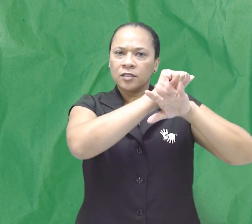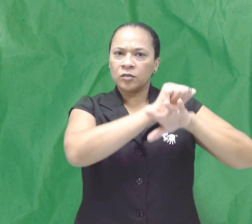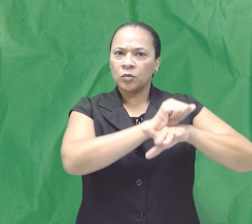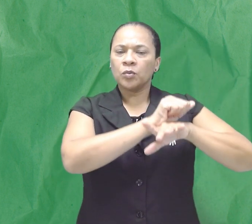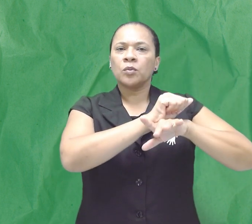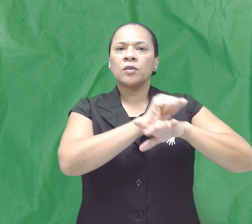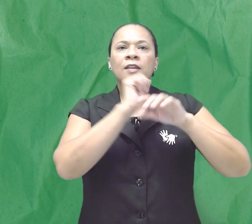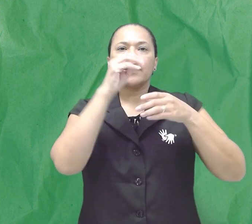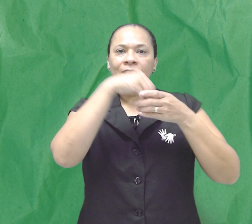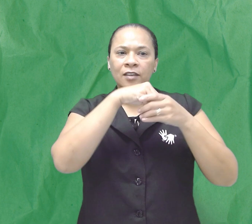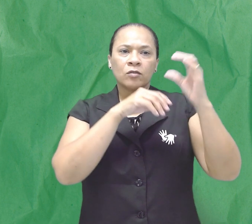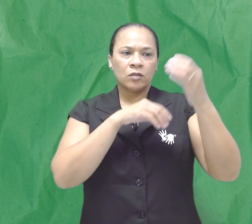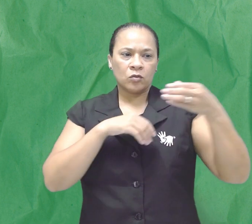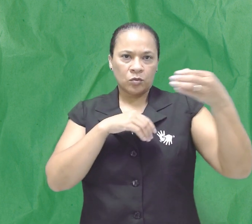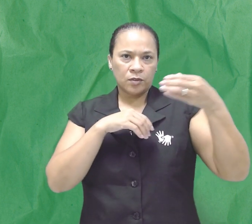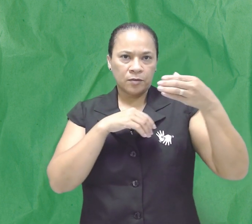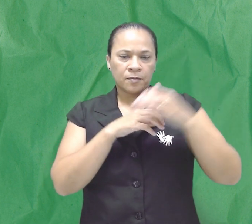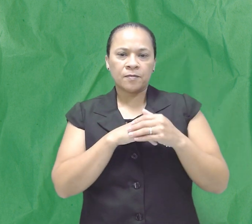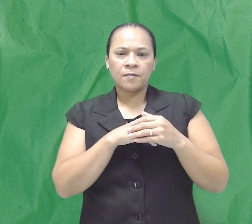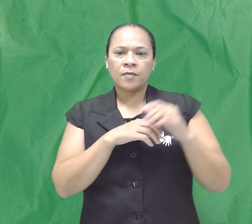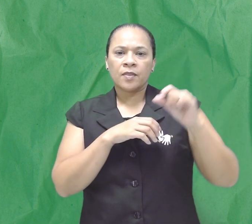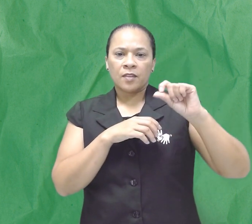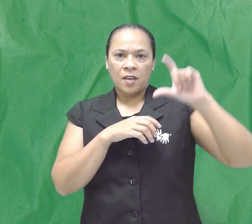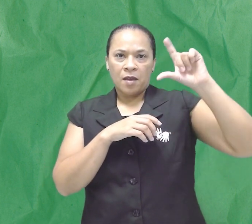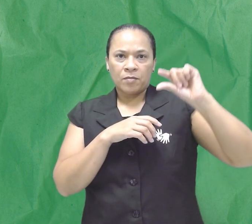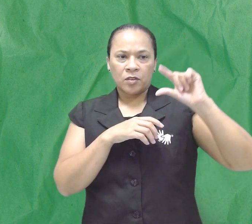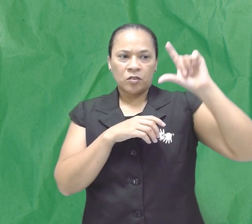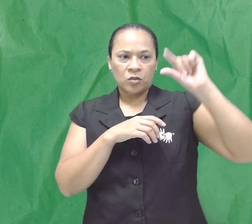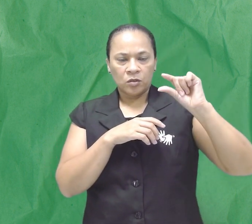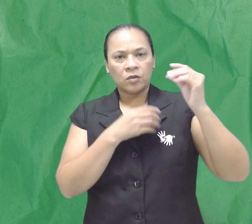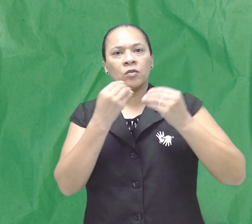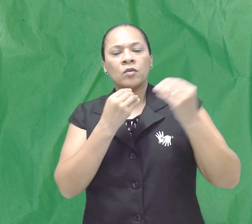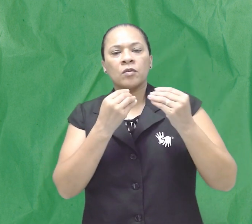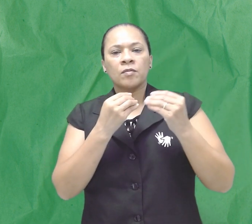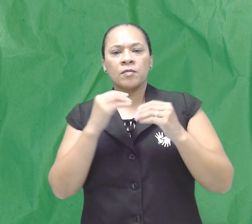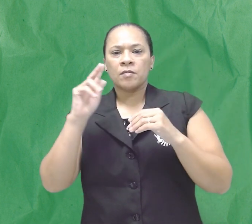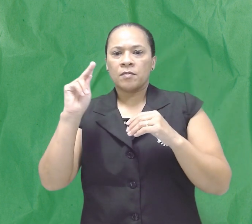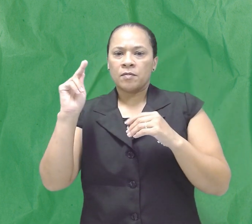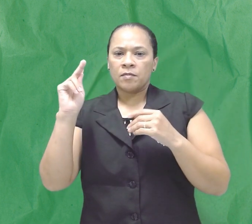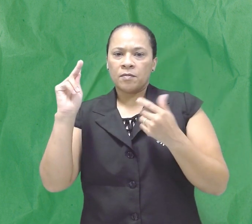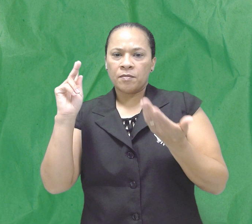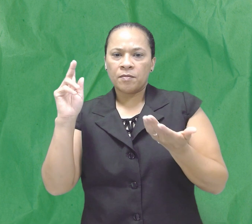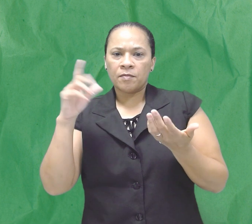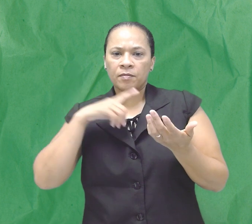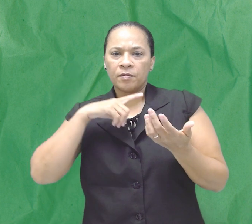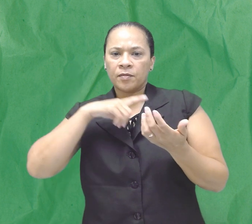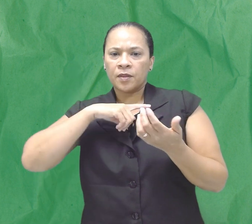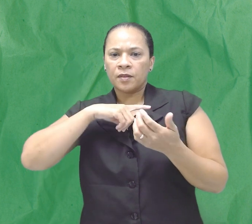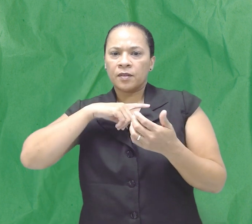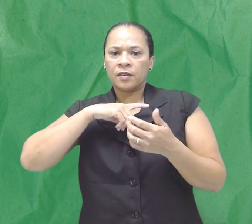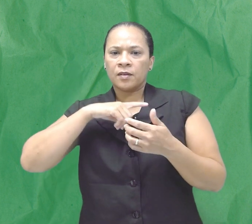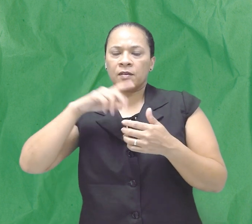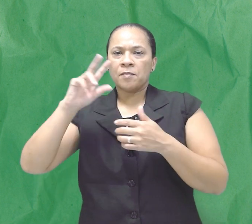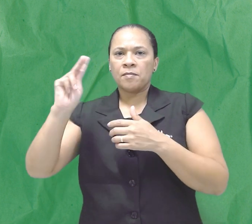por isso determinados. A medida de pH normalmente é feita a partir de um pH, que é um sistema